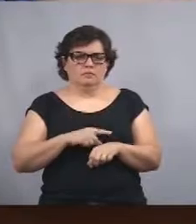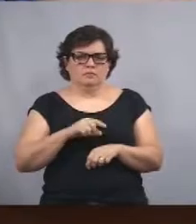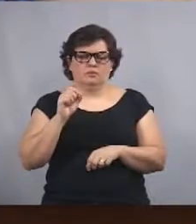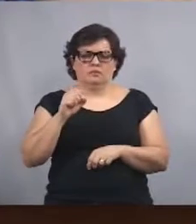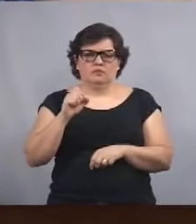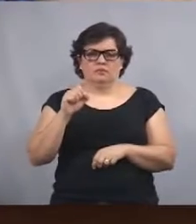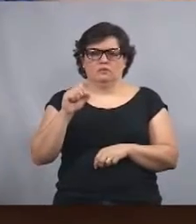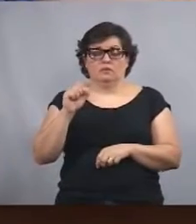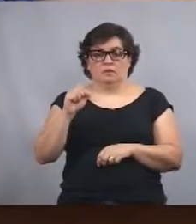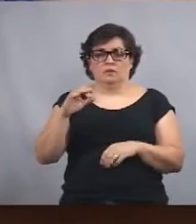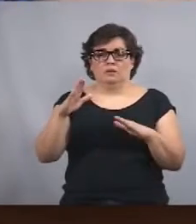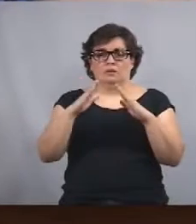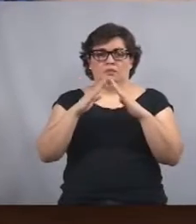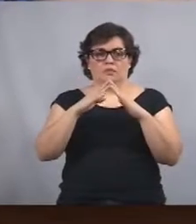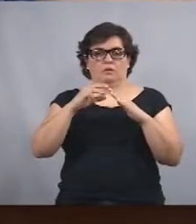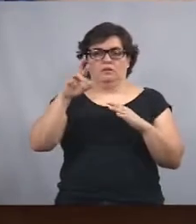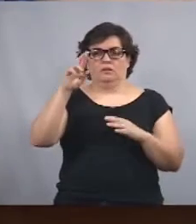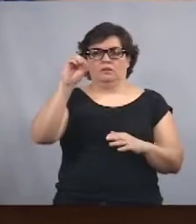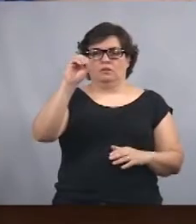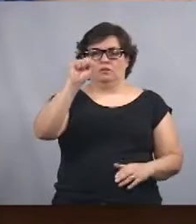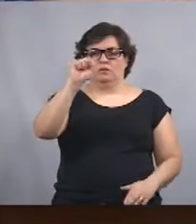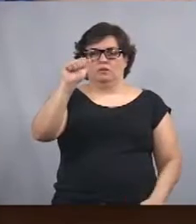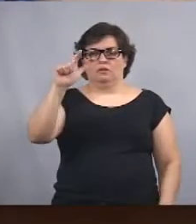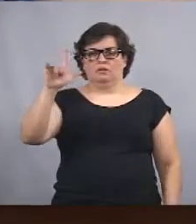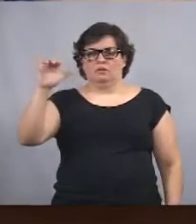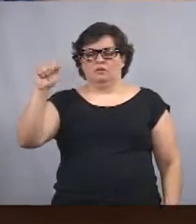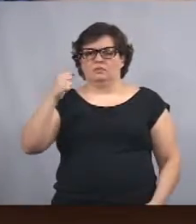Rosália pagaria.